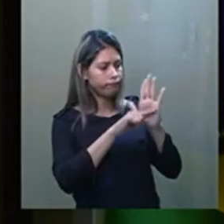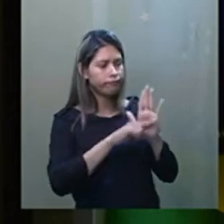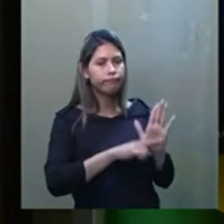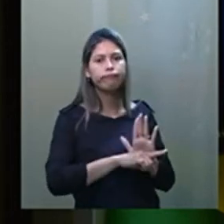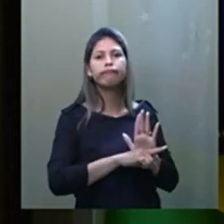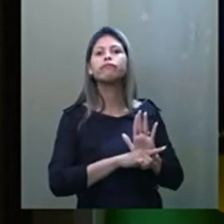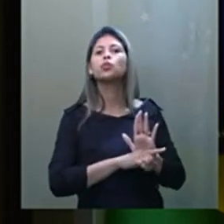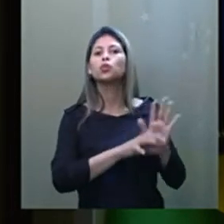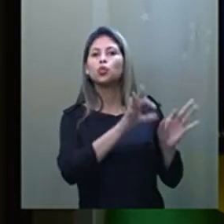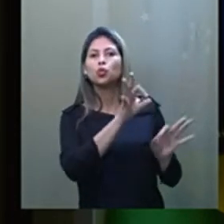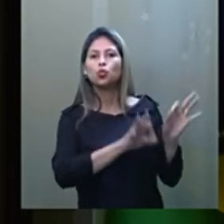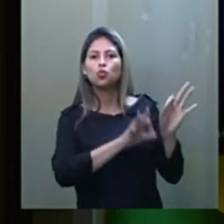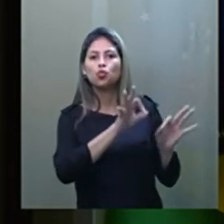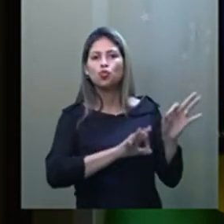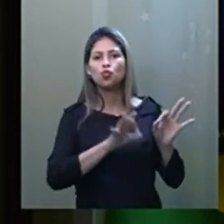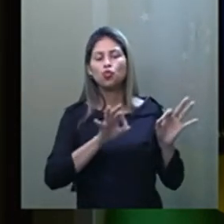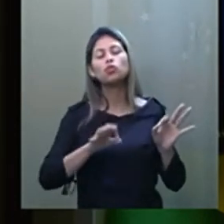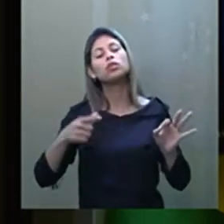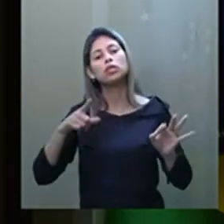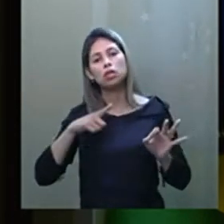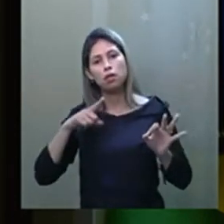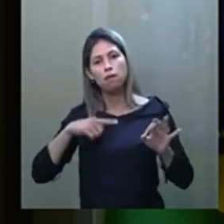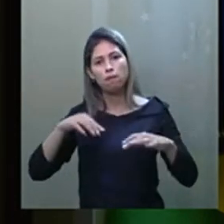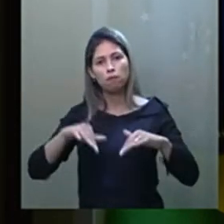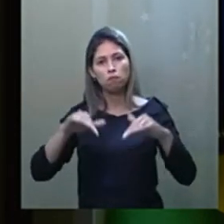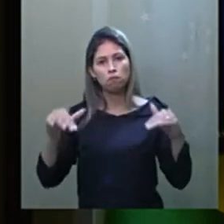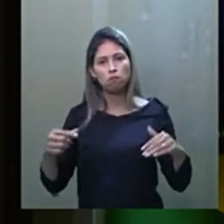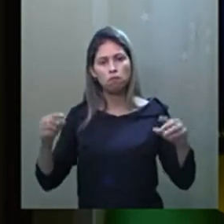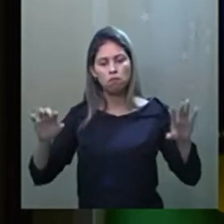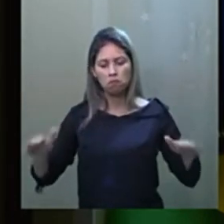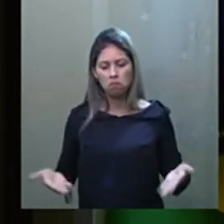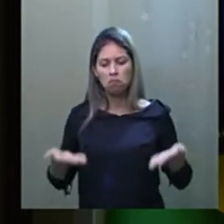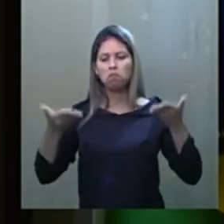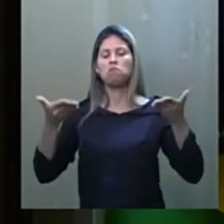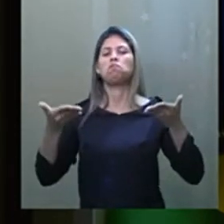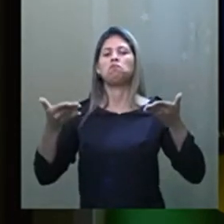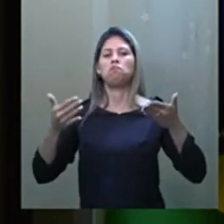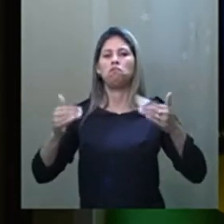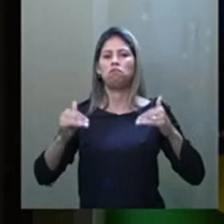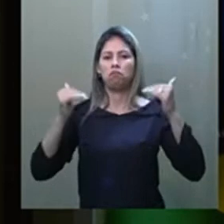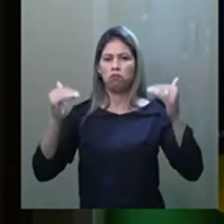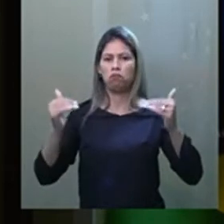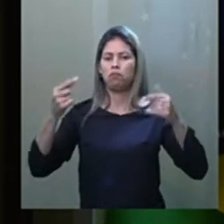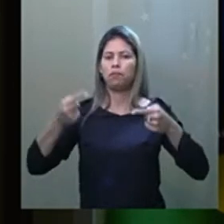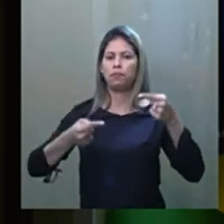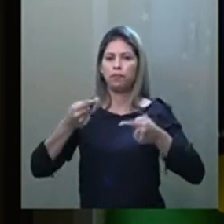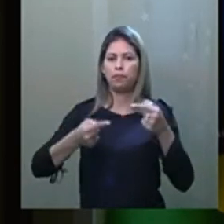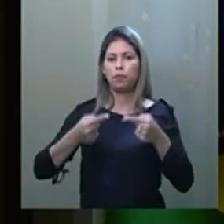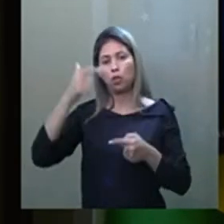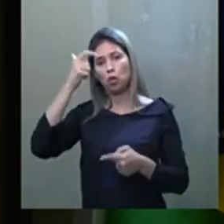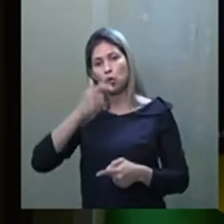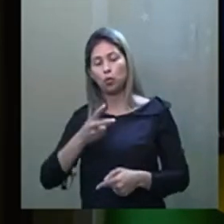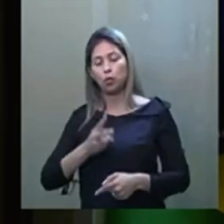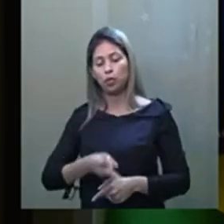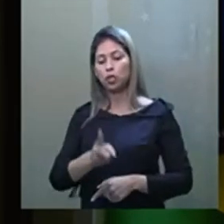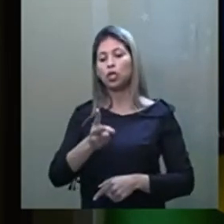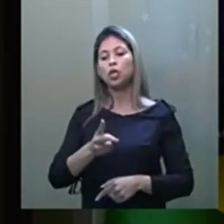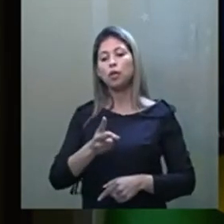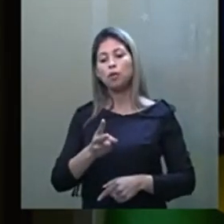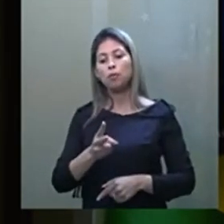que enriqueceram muito o debate. Eu sempre fui favorável à